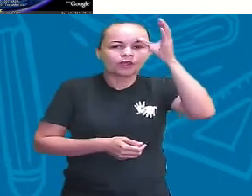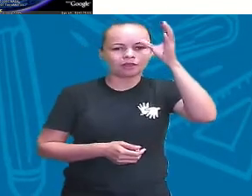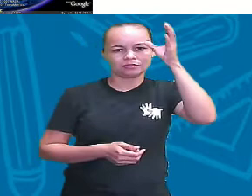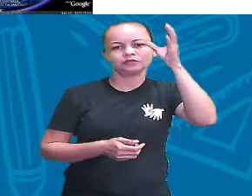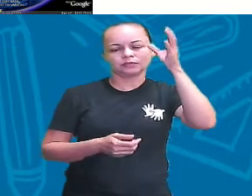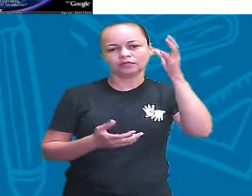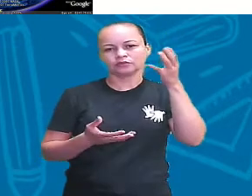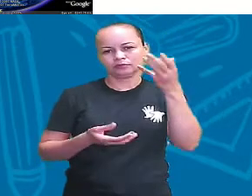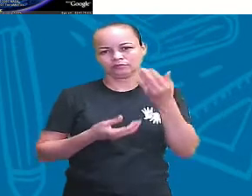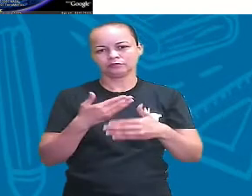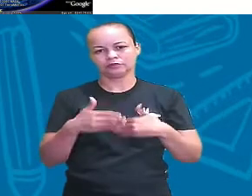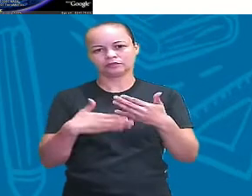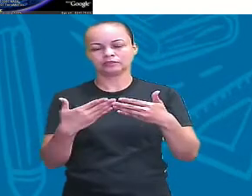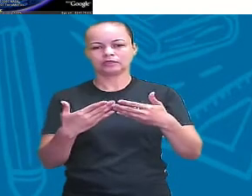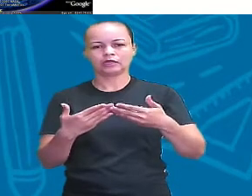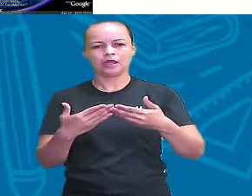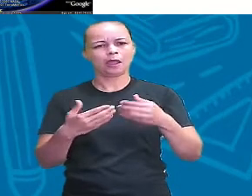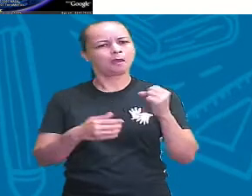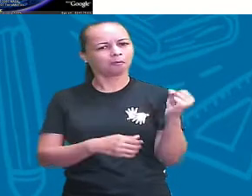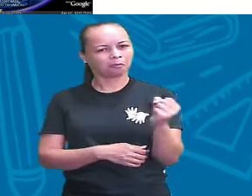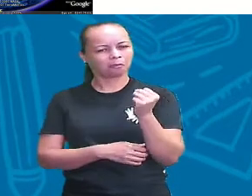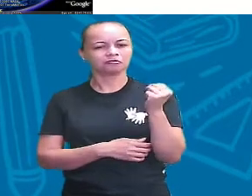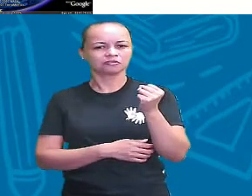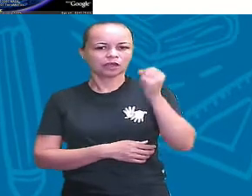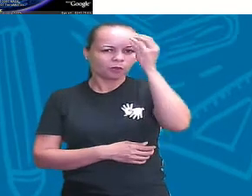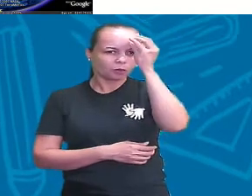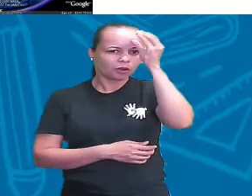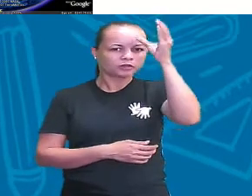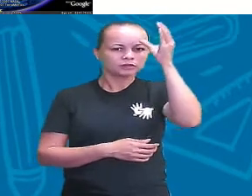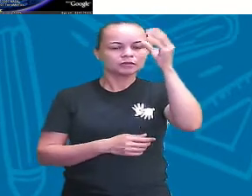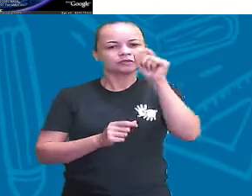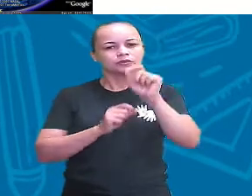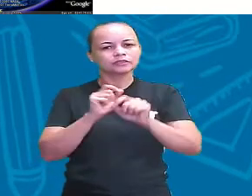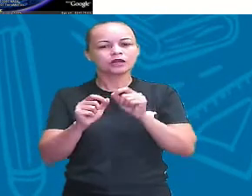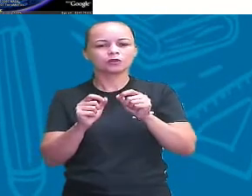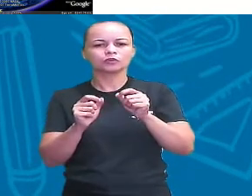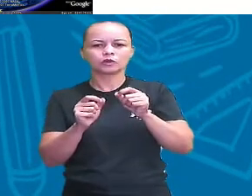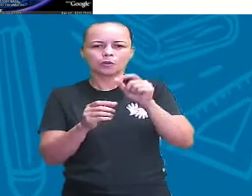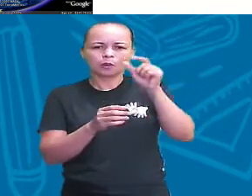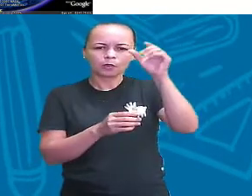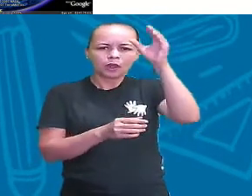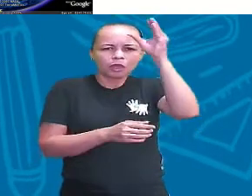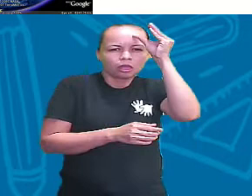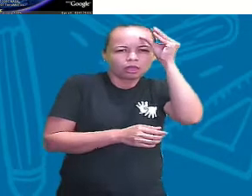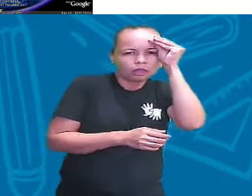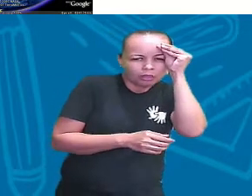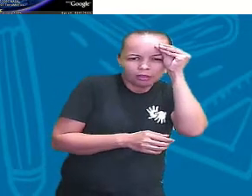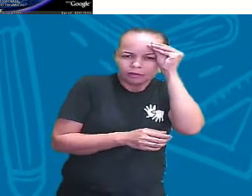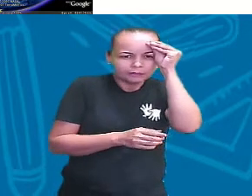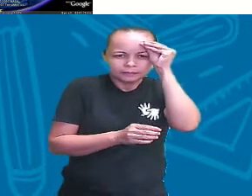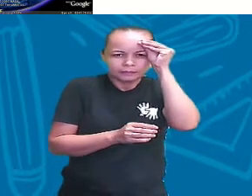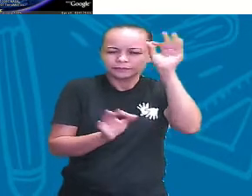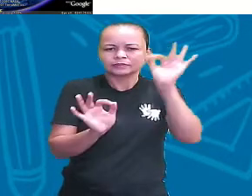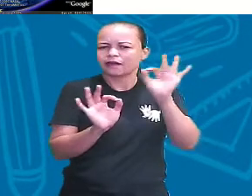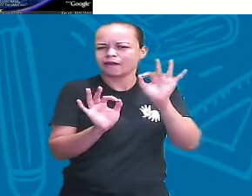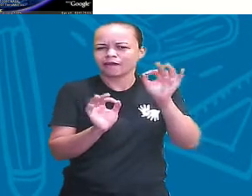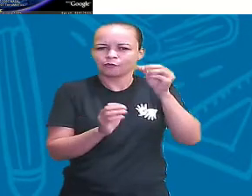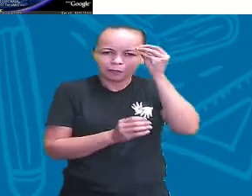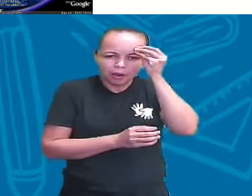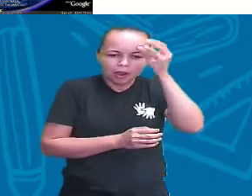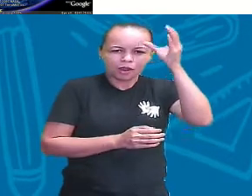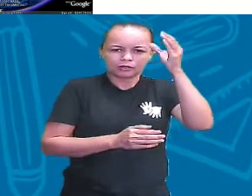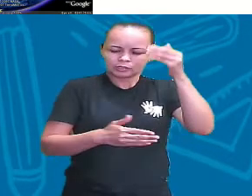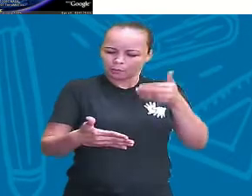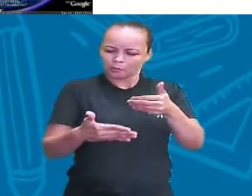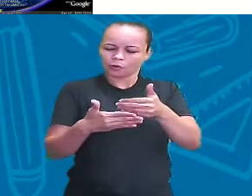Bacon, conhecimento é poder. Poder não para apequenar o outro, mas sim para engrandecer quem está próximo